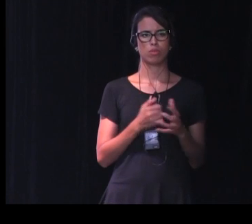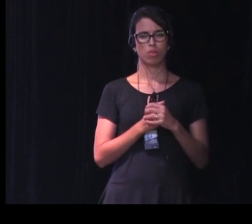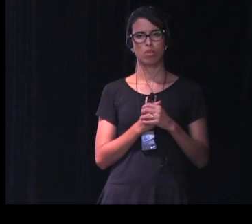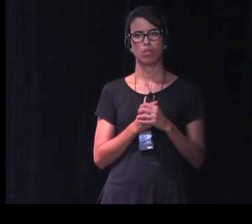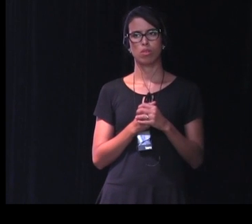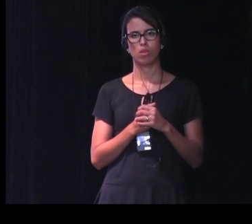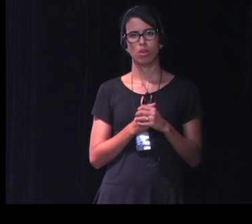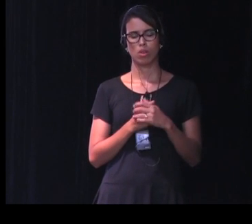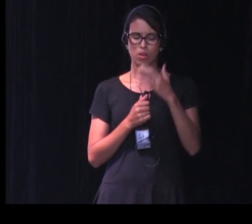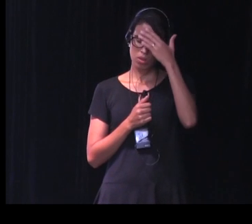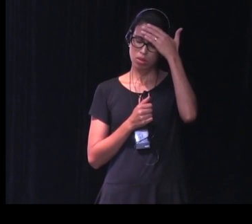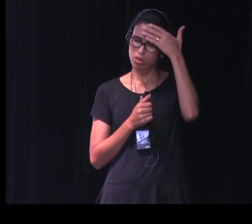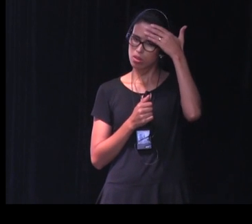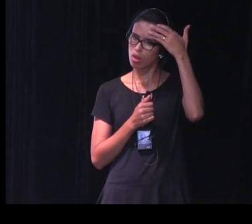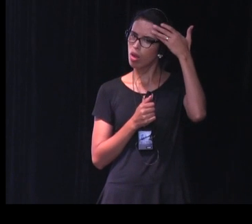acanthos.